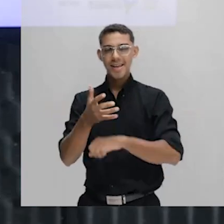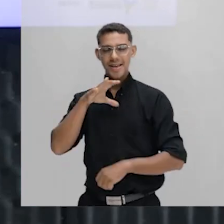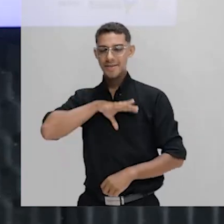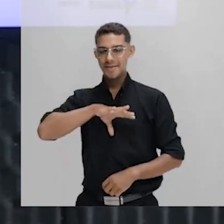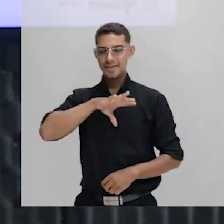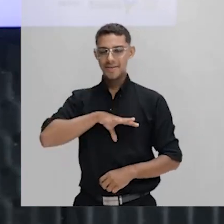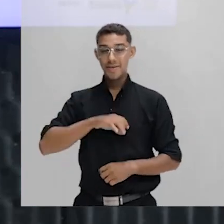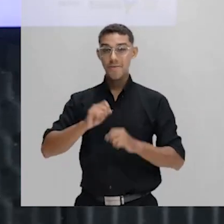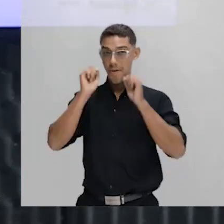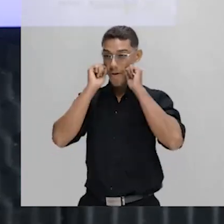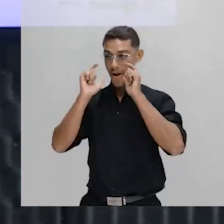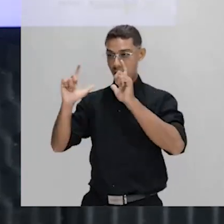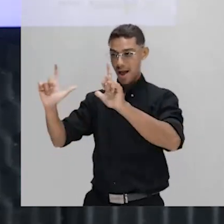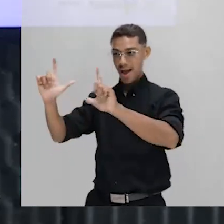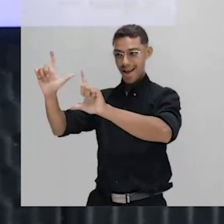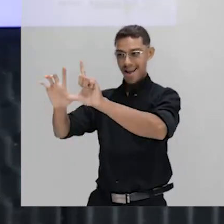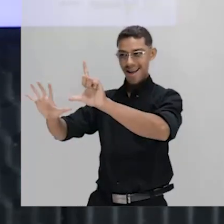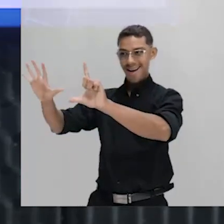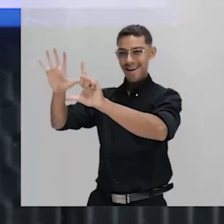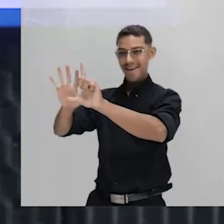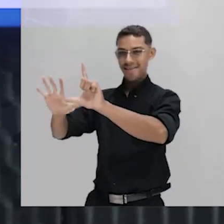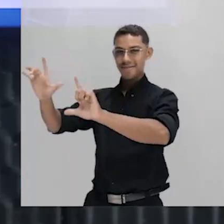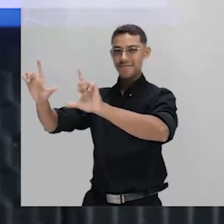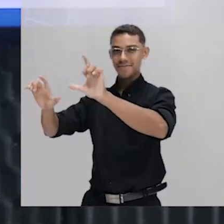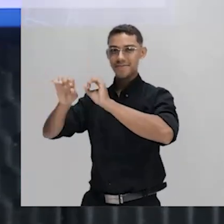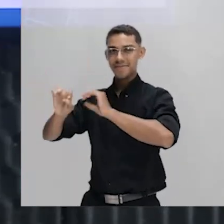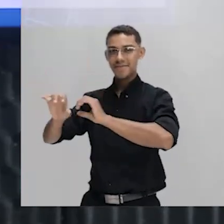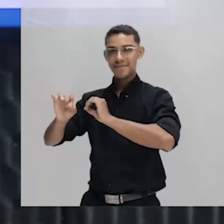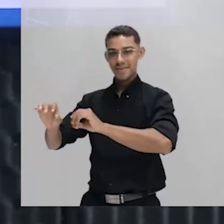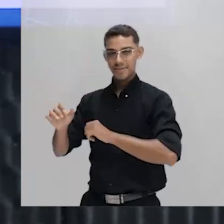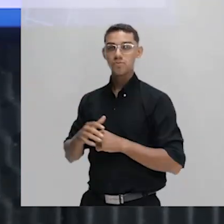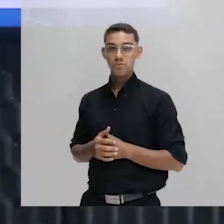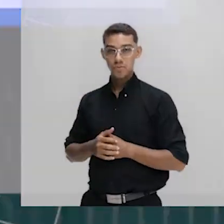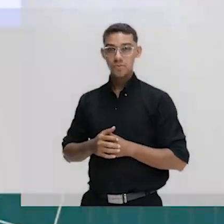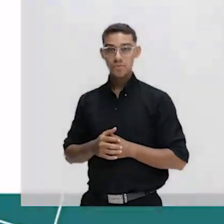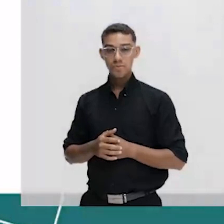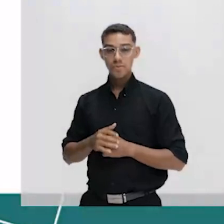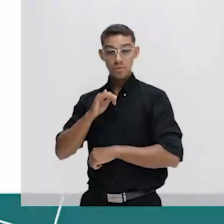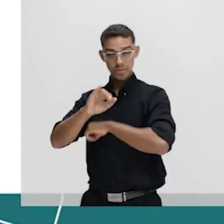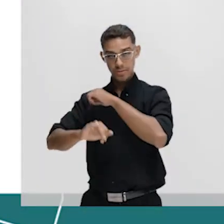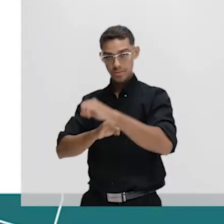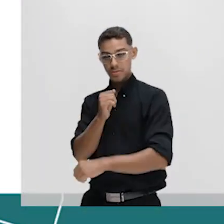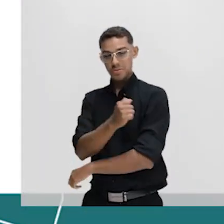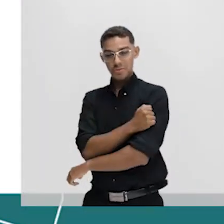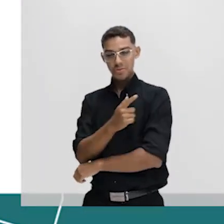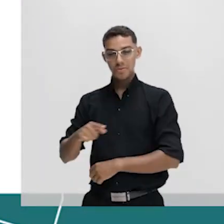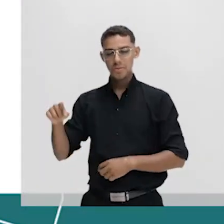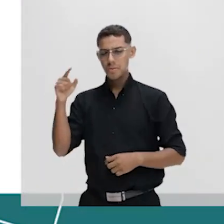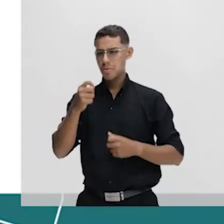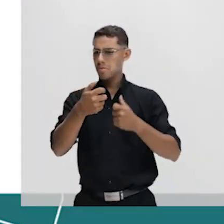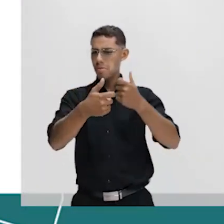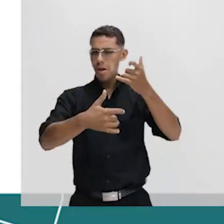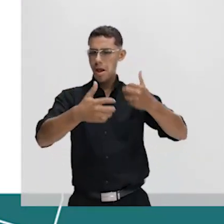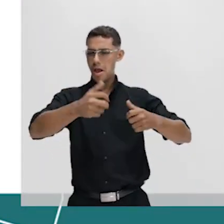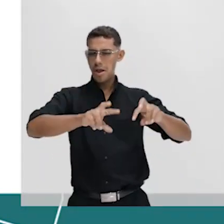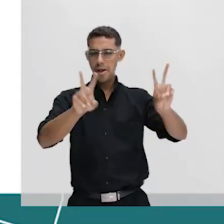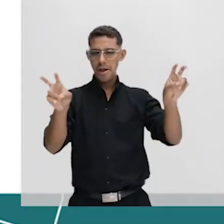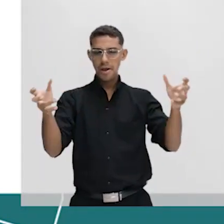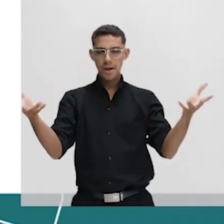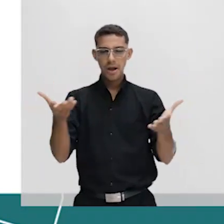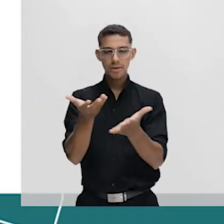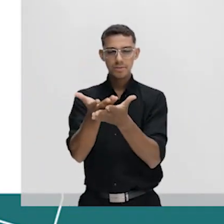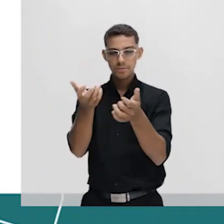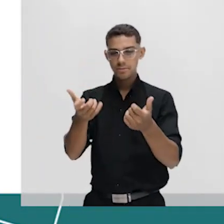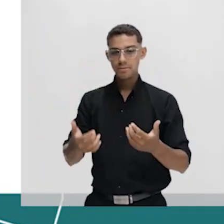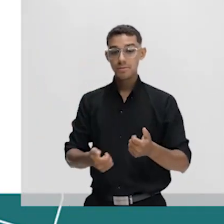Portal do Estudante que tem muito conteúdo para vocês. E na aula de hoje vamos falar sobre classes de palavras variáveis, o artigo, vendo